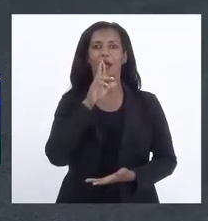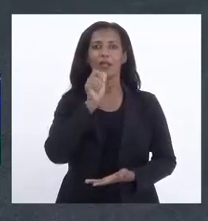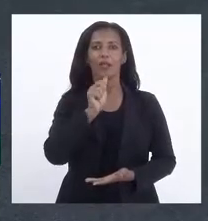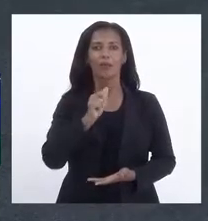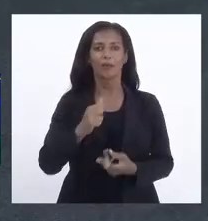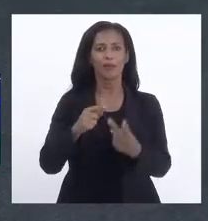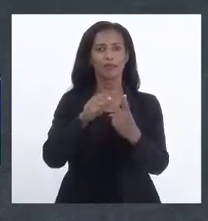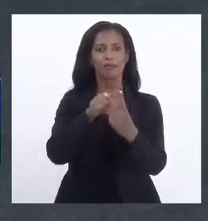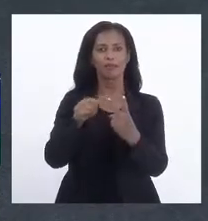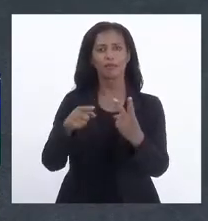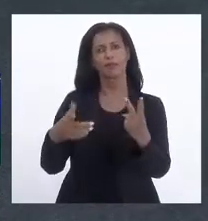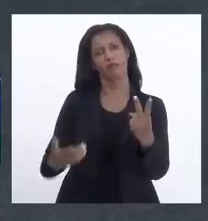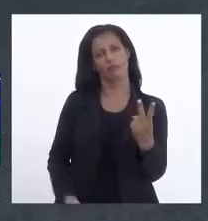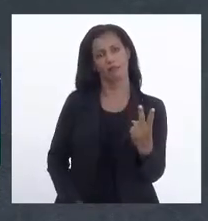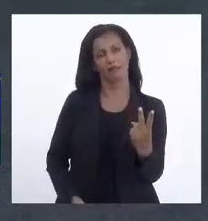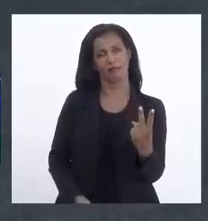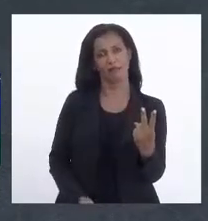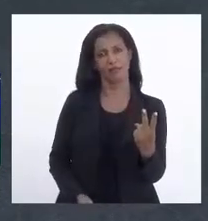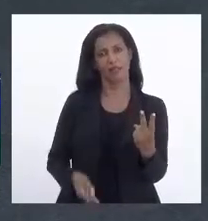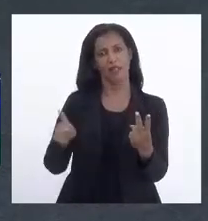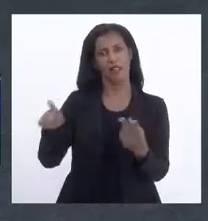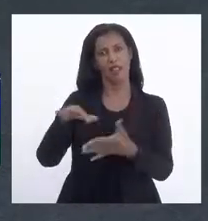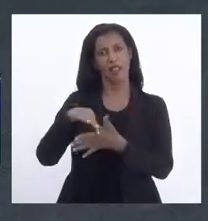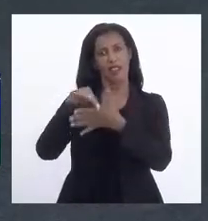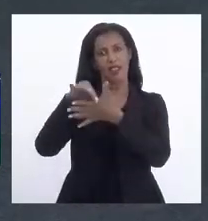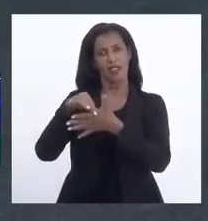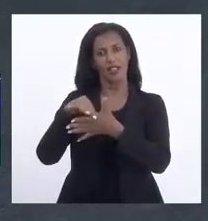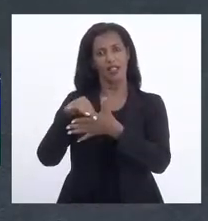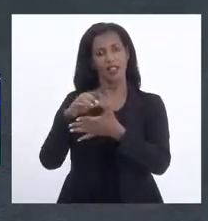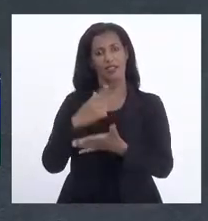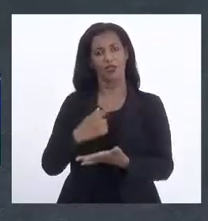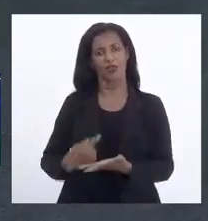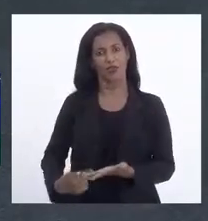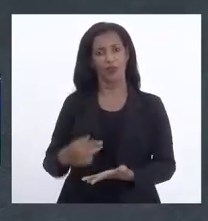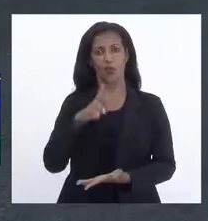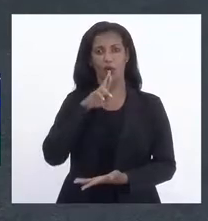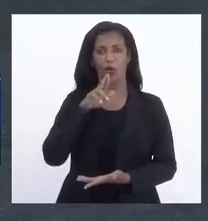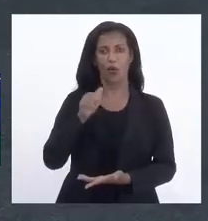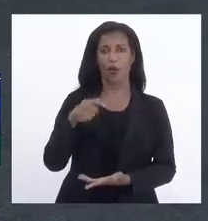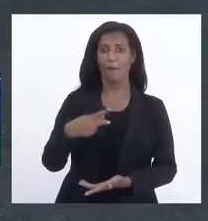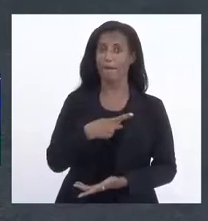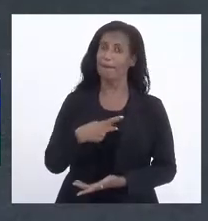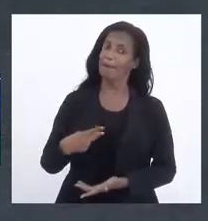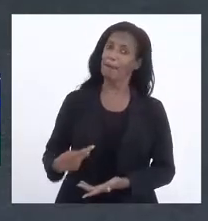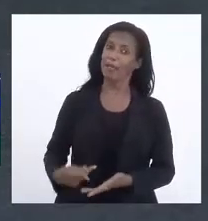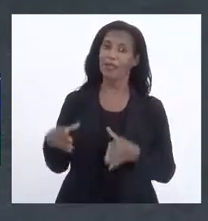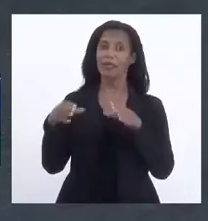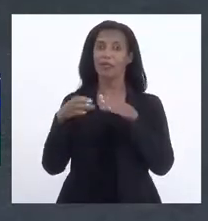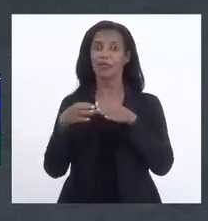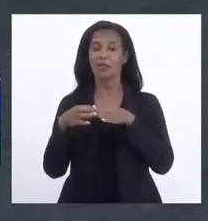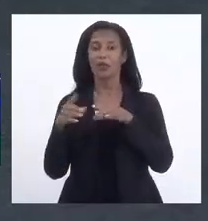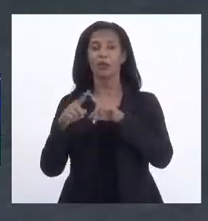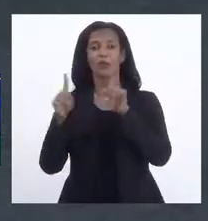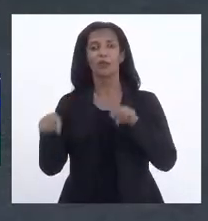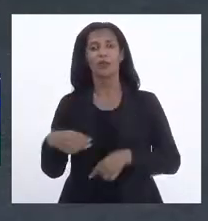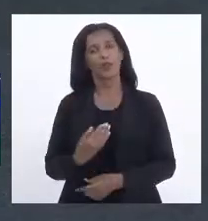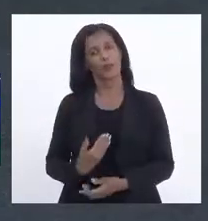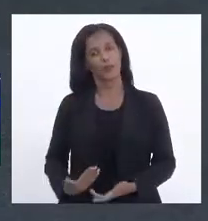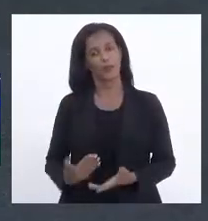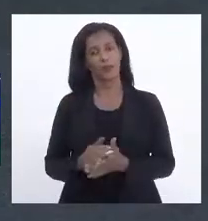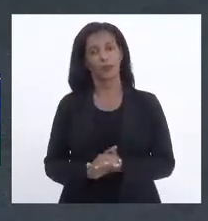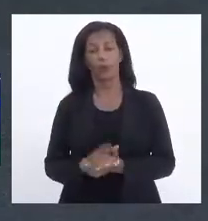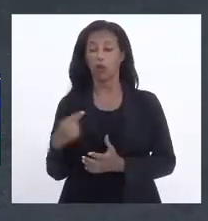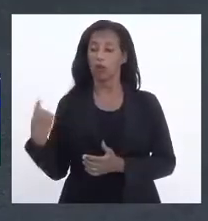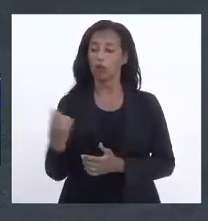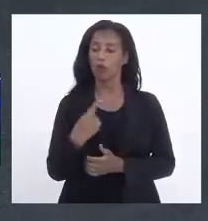Amorim. Deputado Márcio Pacheco é líder do governo. Deputado Rodrigo Amorim é presidente da Comissão de Servidores Públicos.